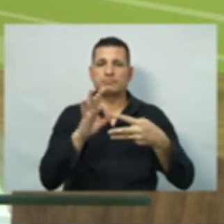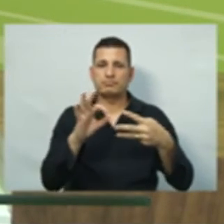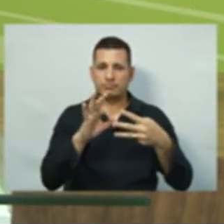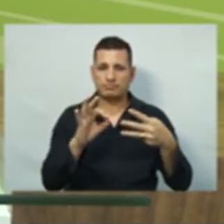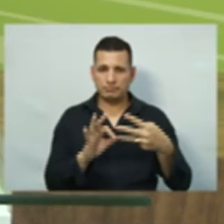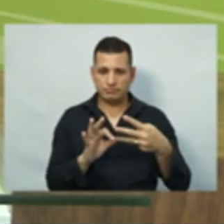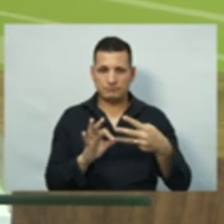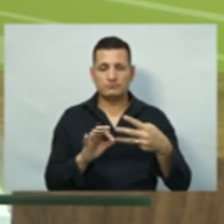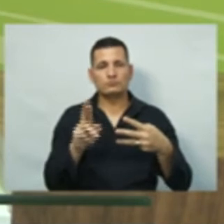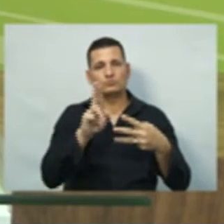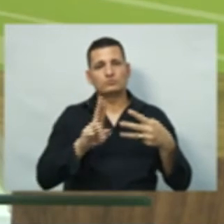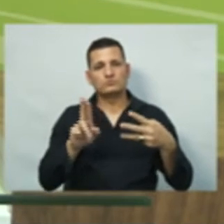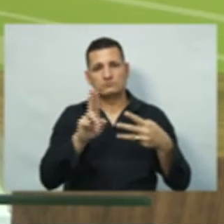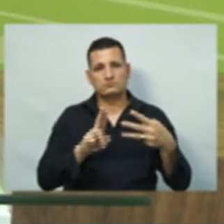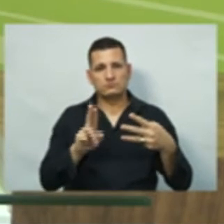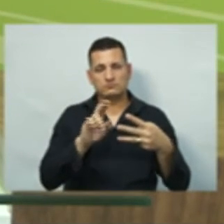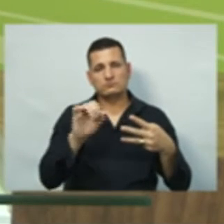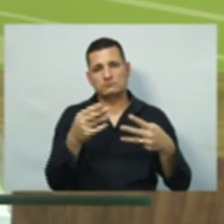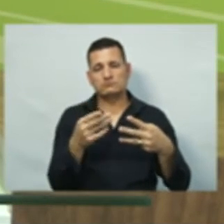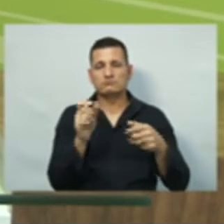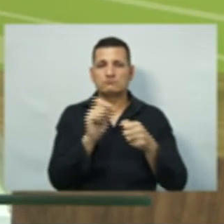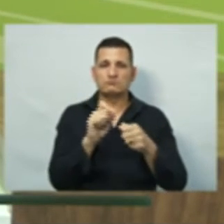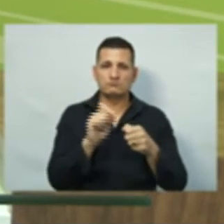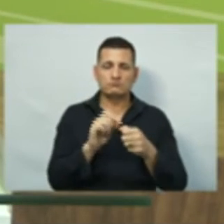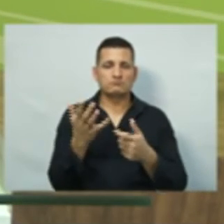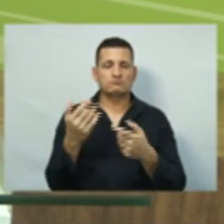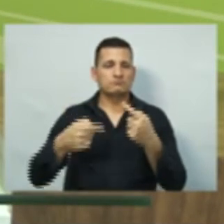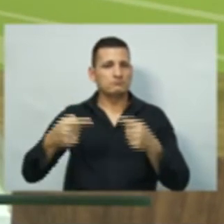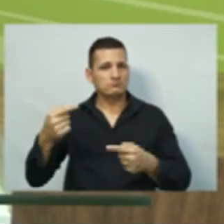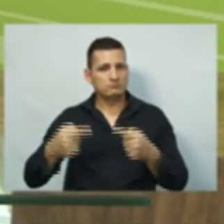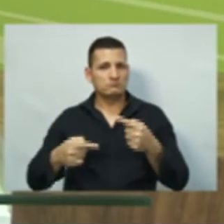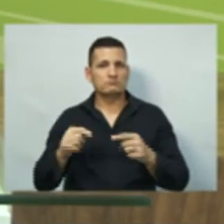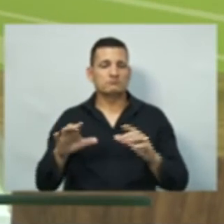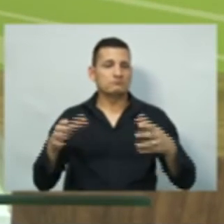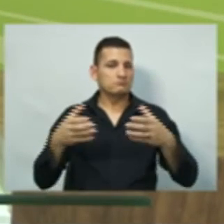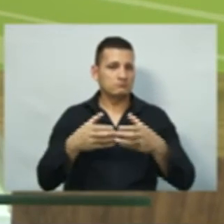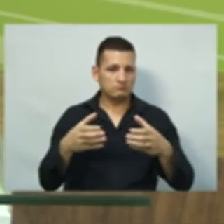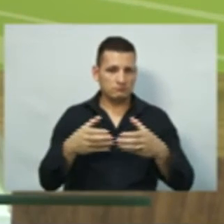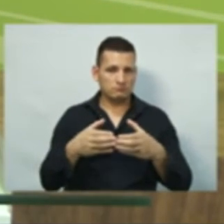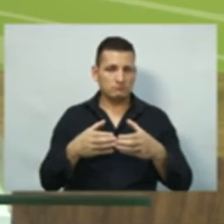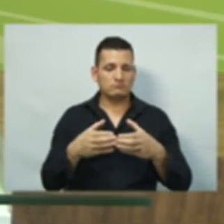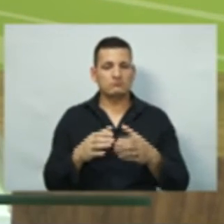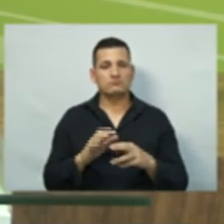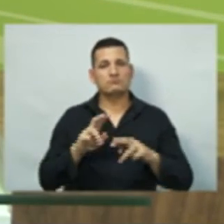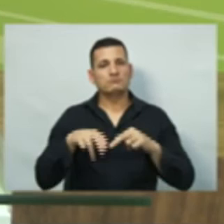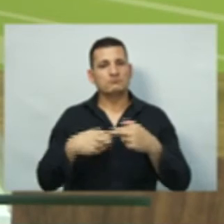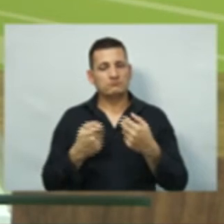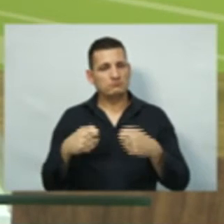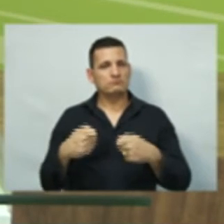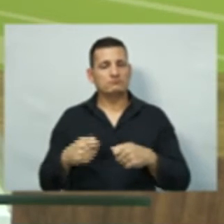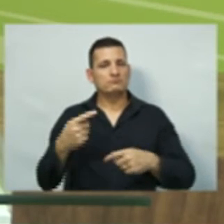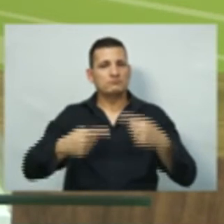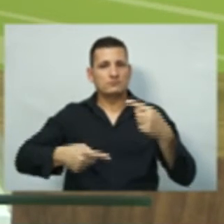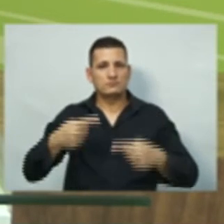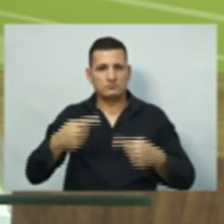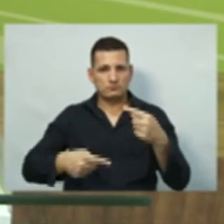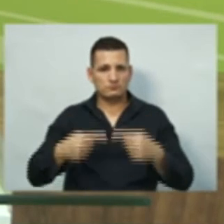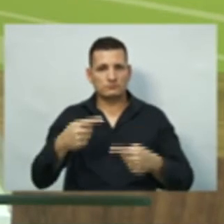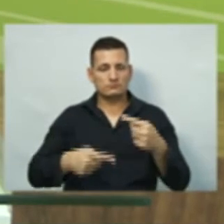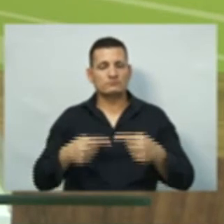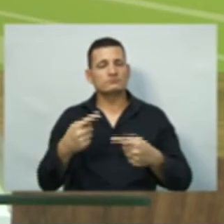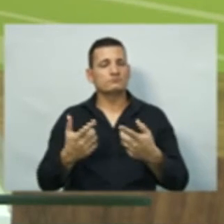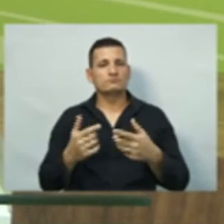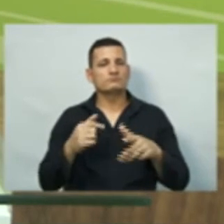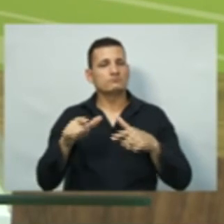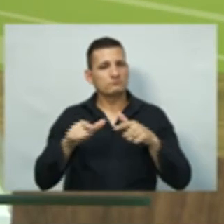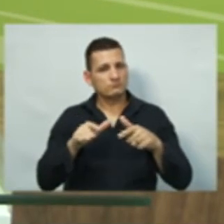aplicados ou forem feitos de forma política, de forma conjunta. Então, precisa uma política que atue aí